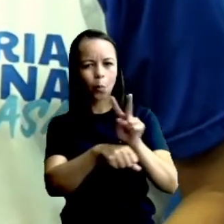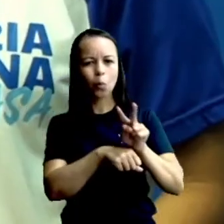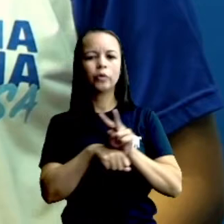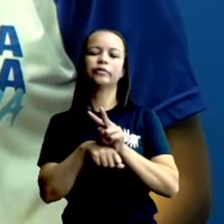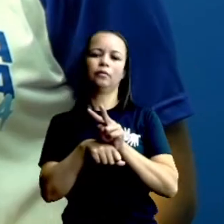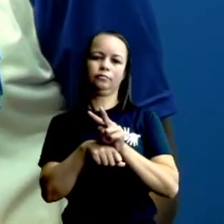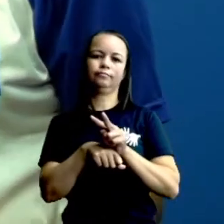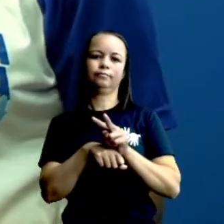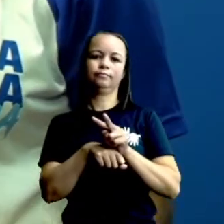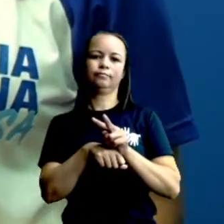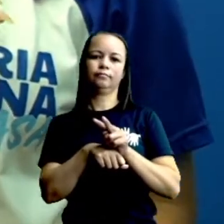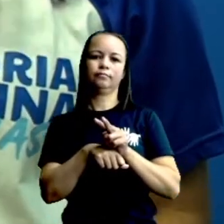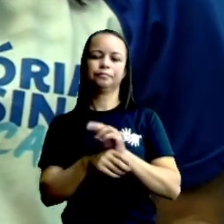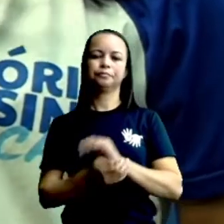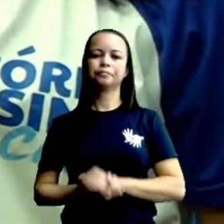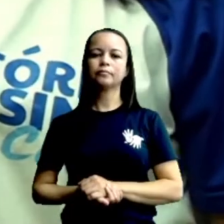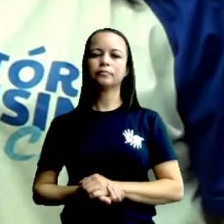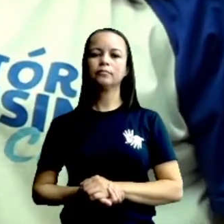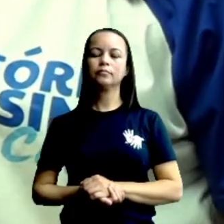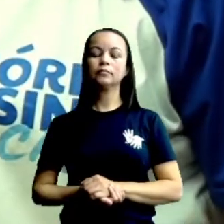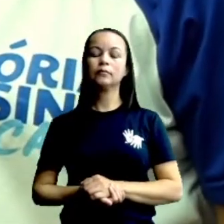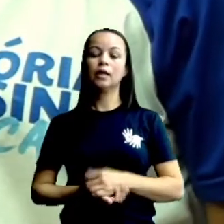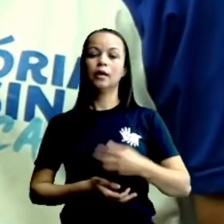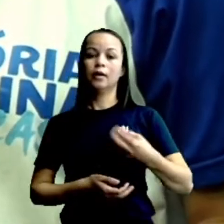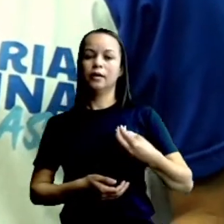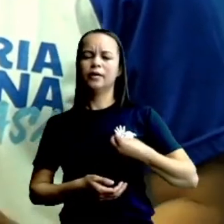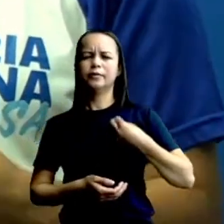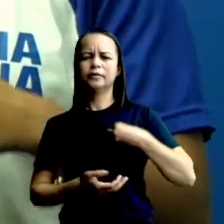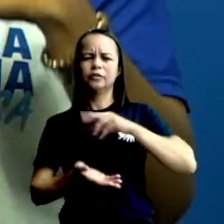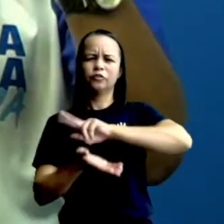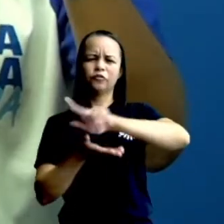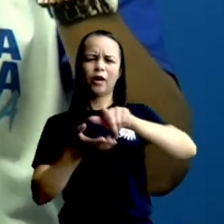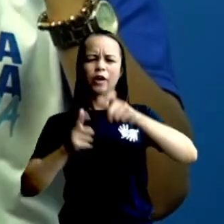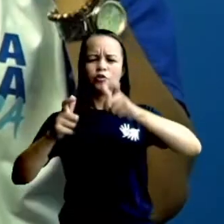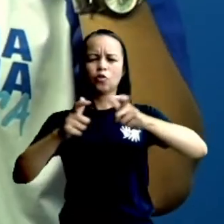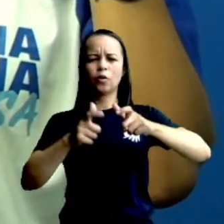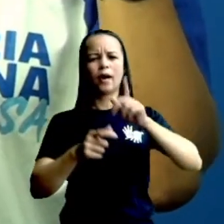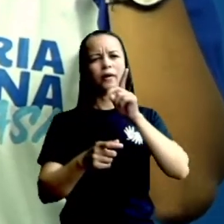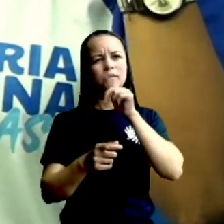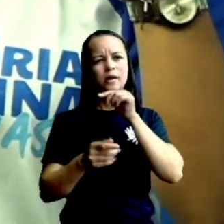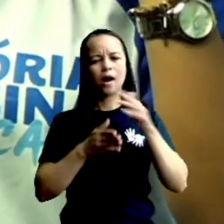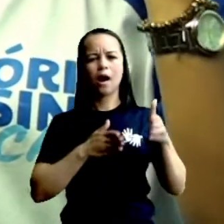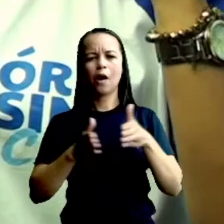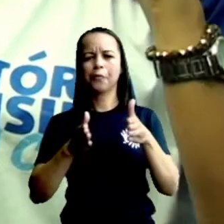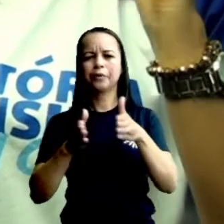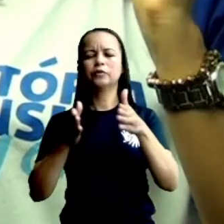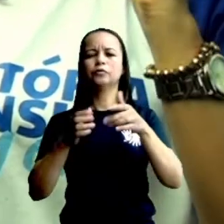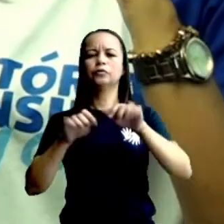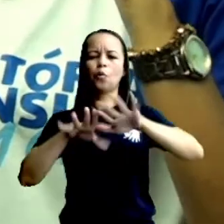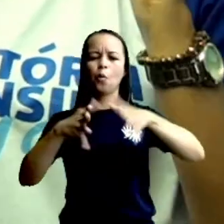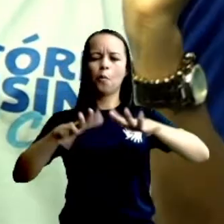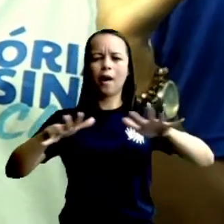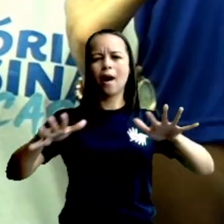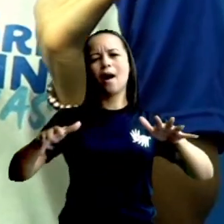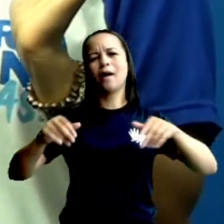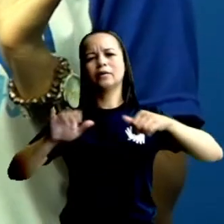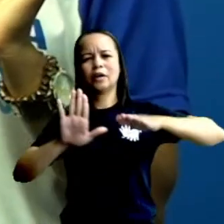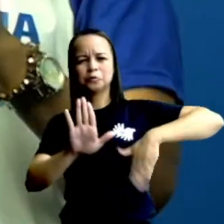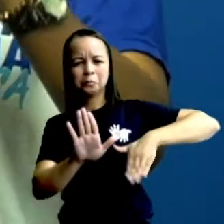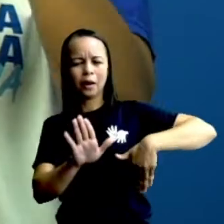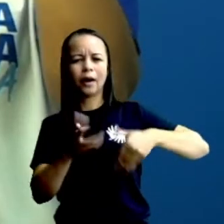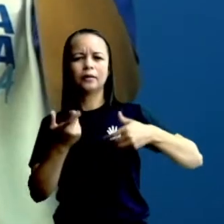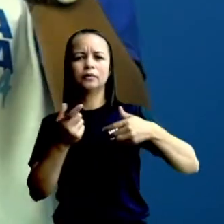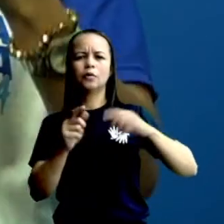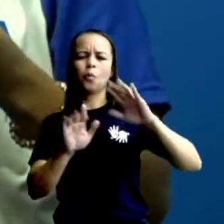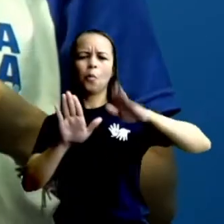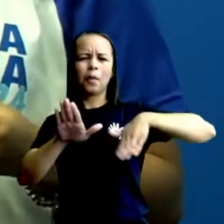tá? Olha, existe aí vários reservatórios, rios, os mares, né? As praias, quando a gente vai para a